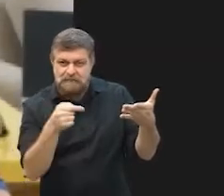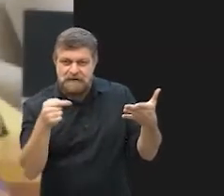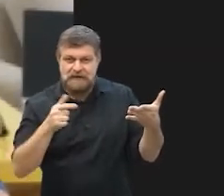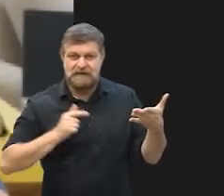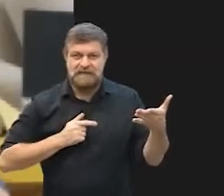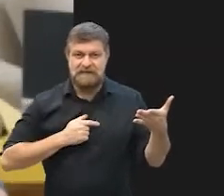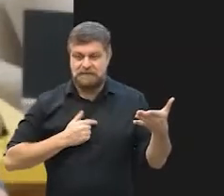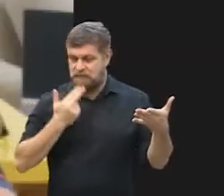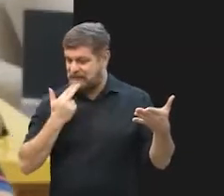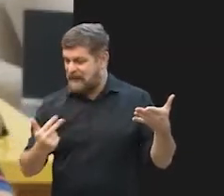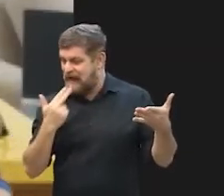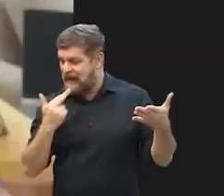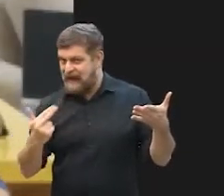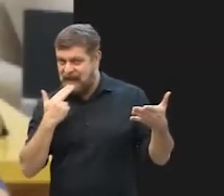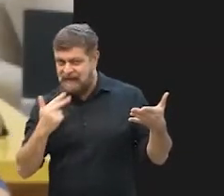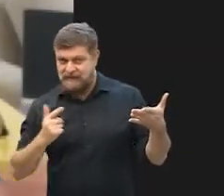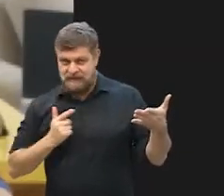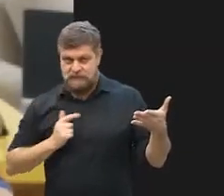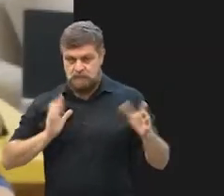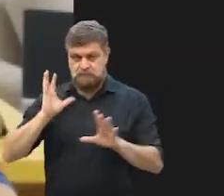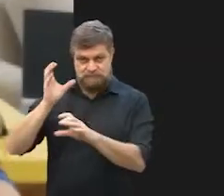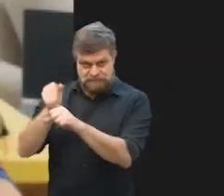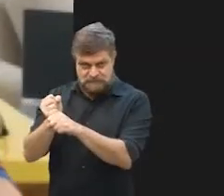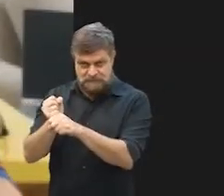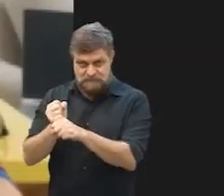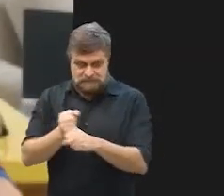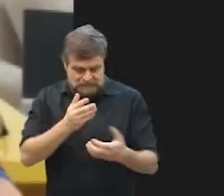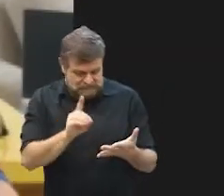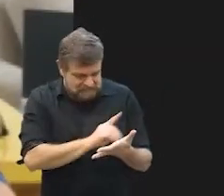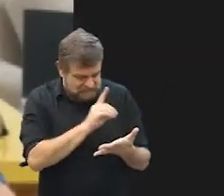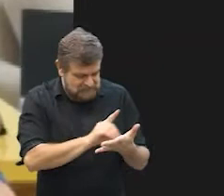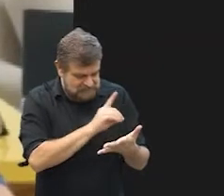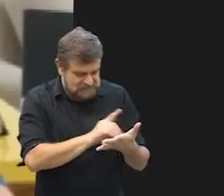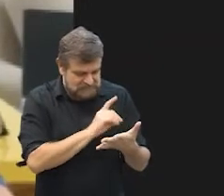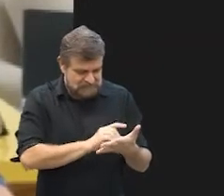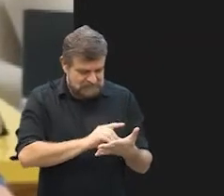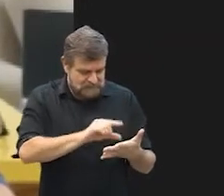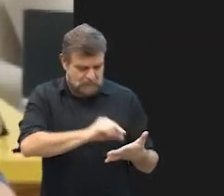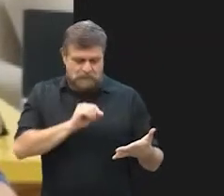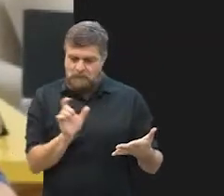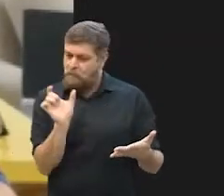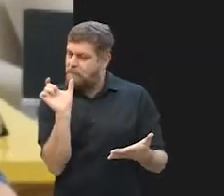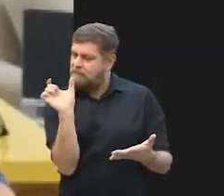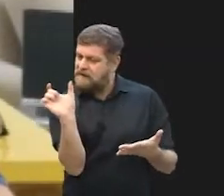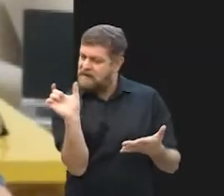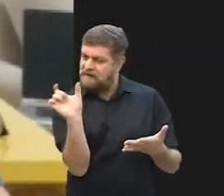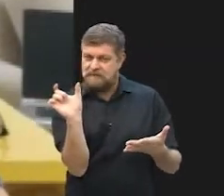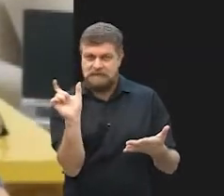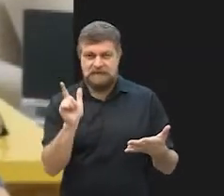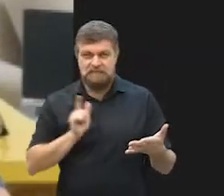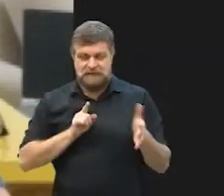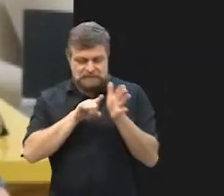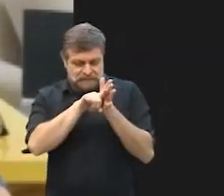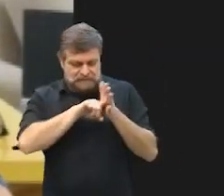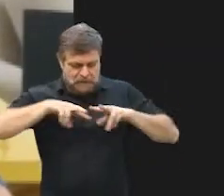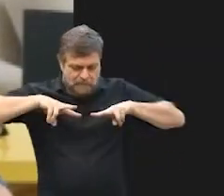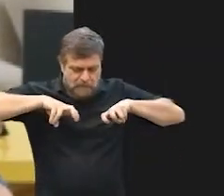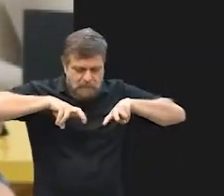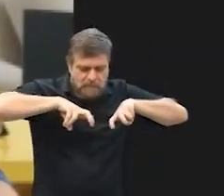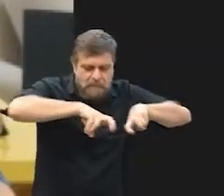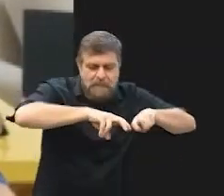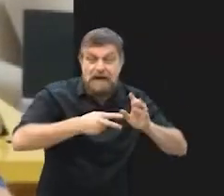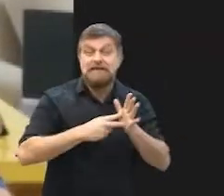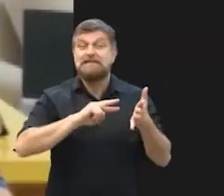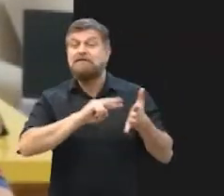que existem nas línguas de modo geral. E aí, se você selecionar uma palavra dessas e for ali buscar o que